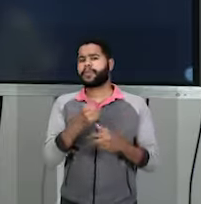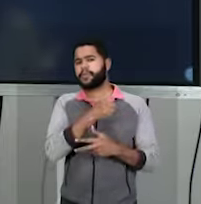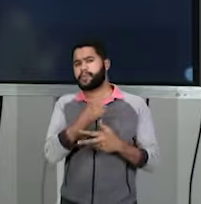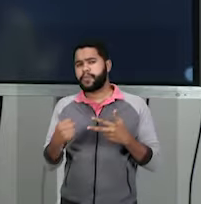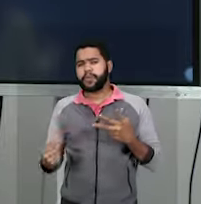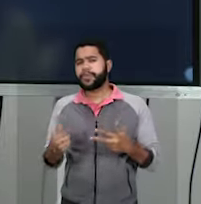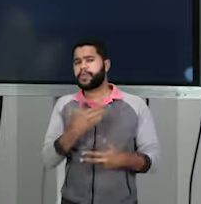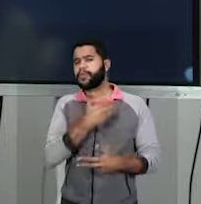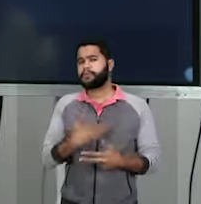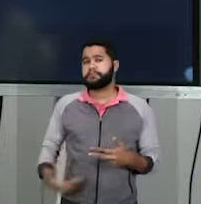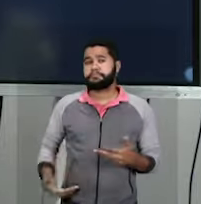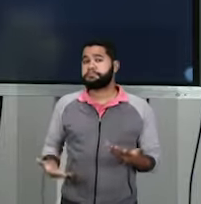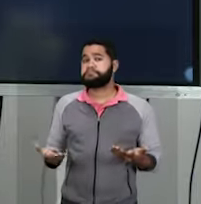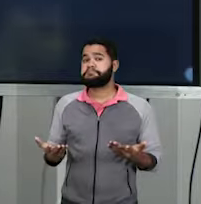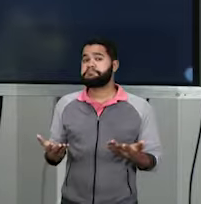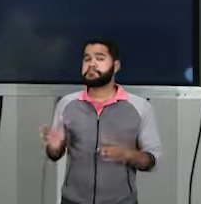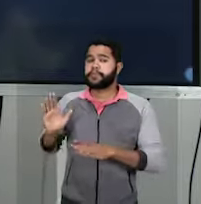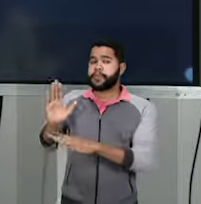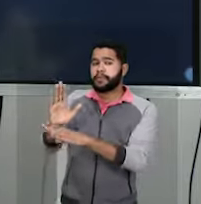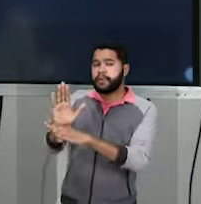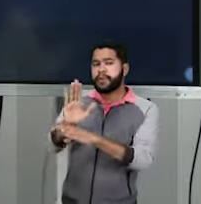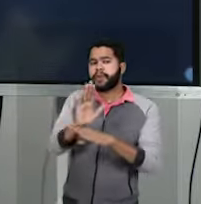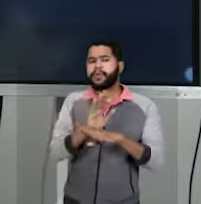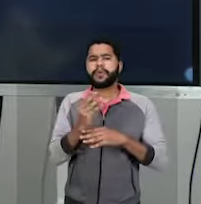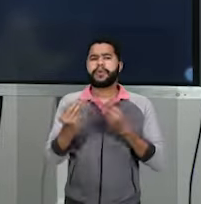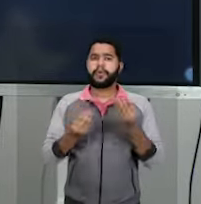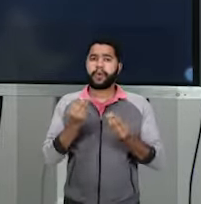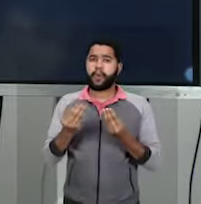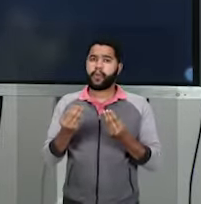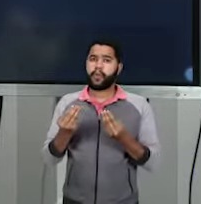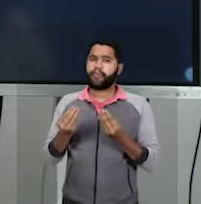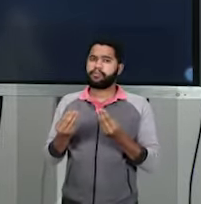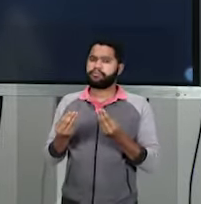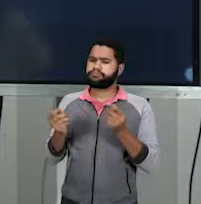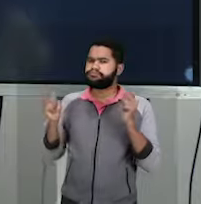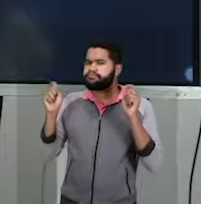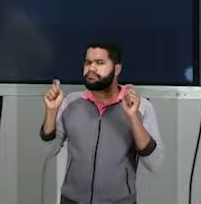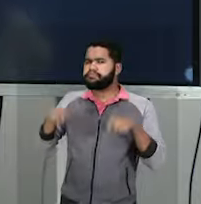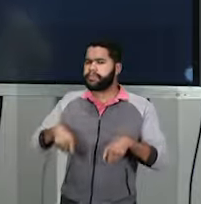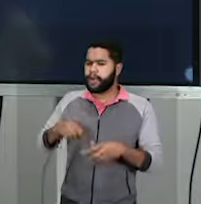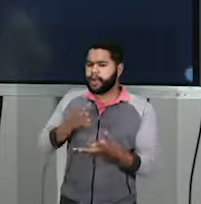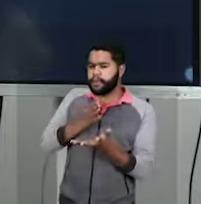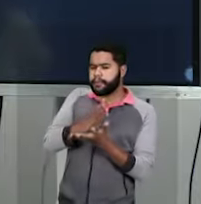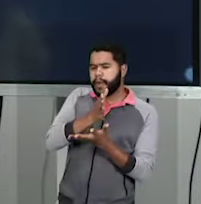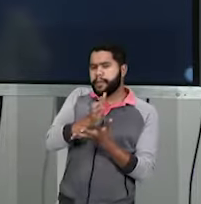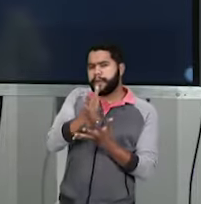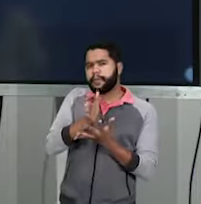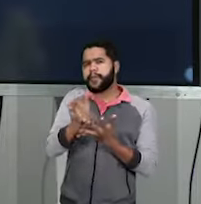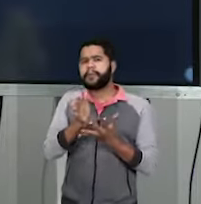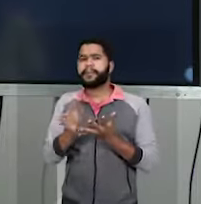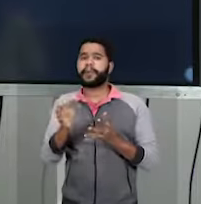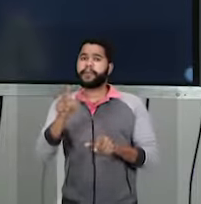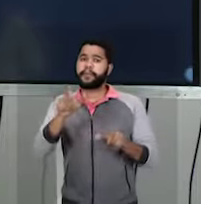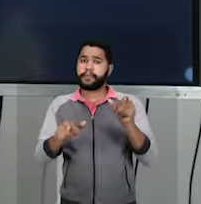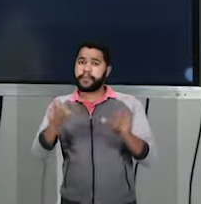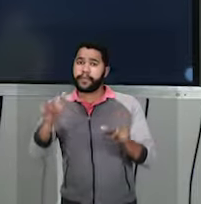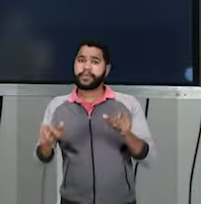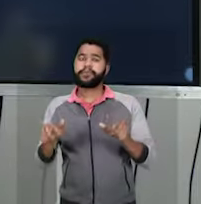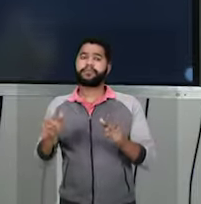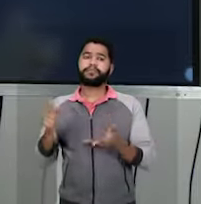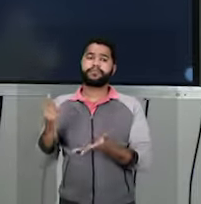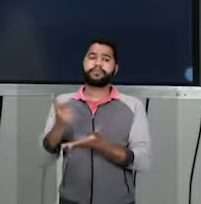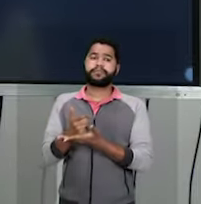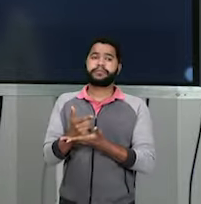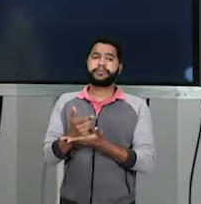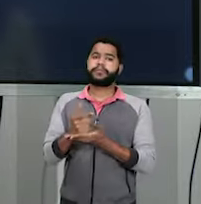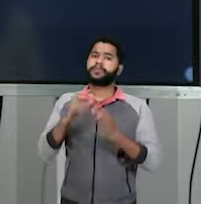né ajudar nisso criando as condições para que os produtores os intermediários e Os